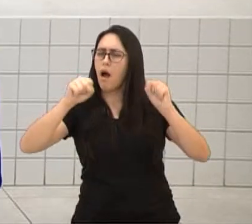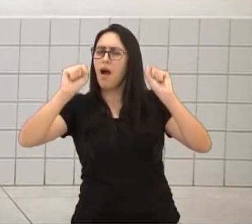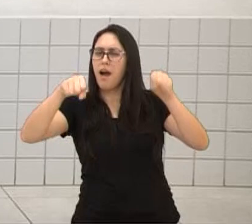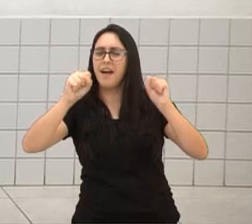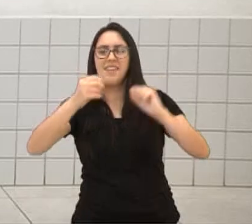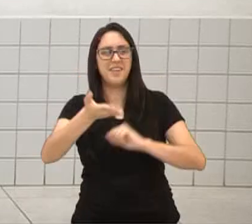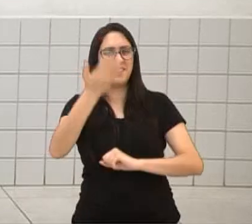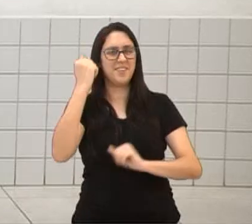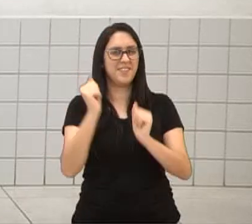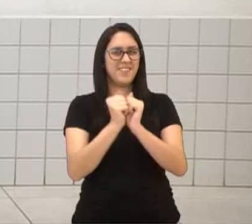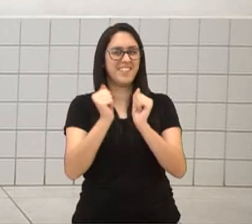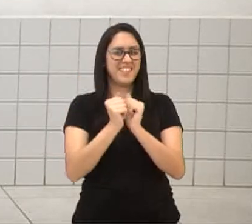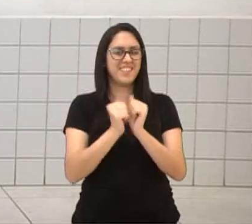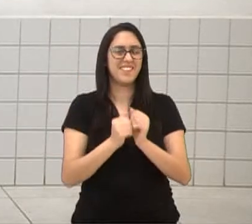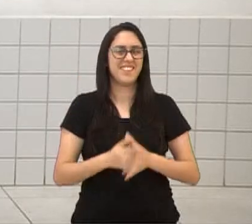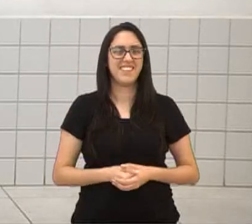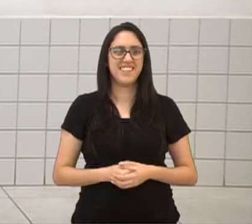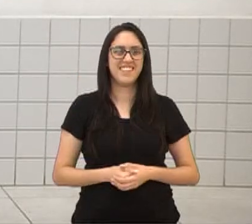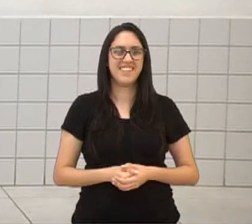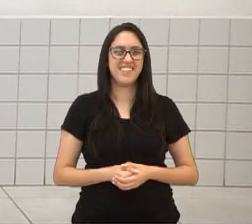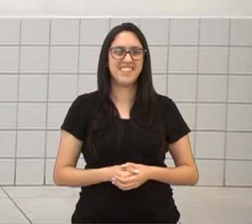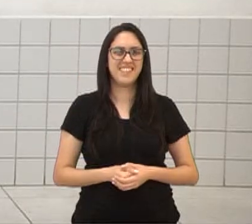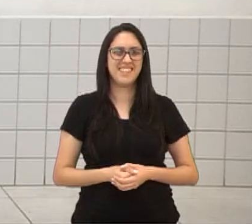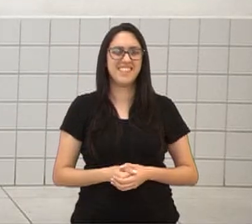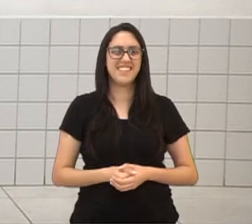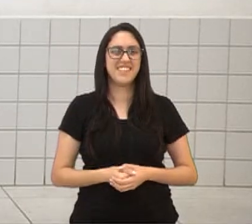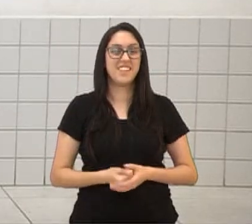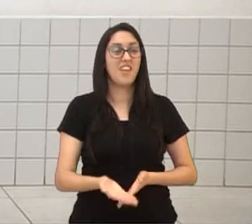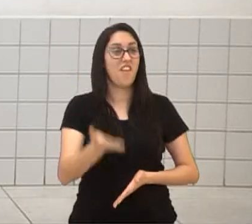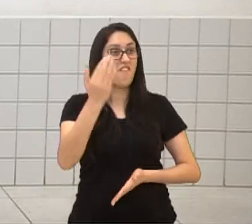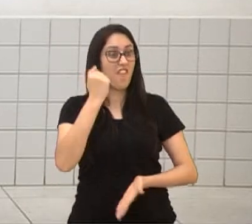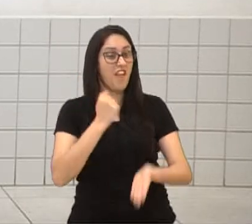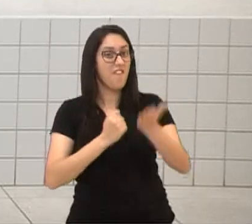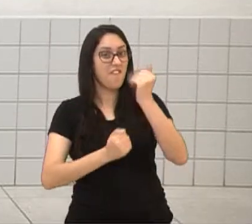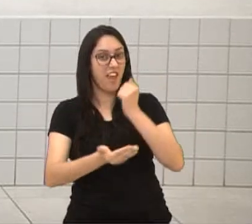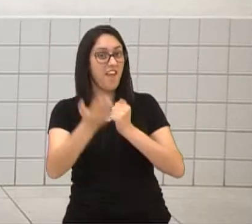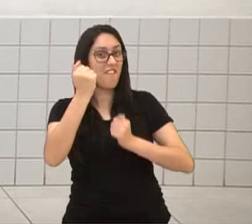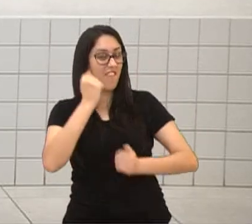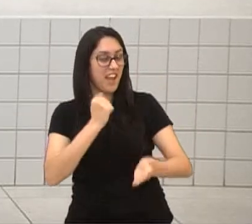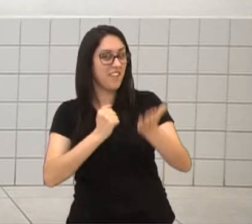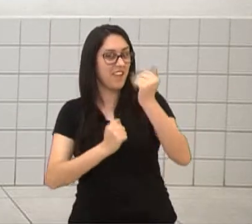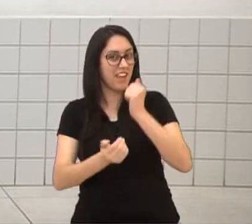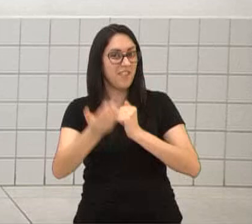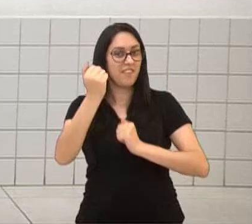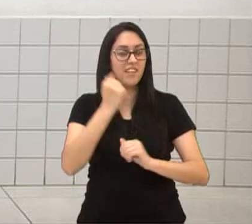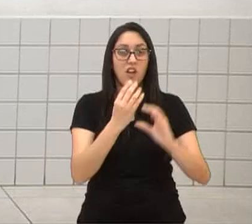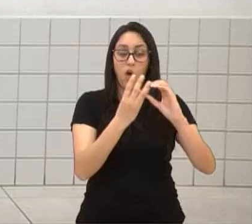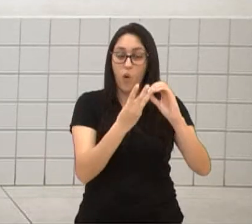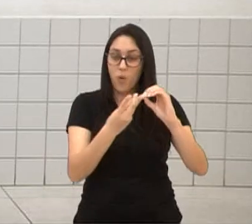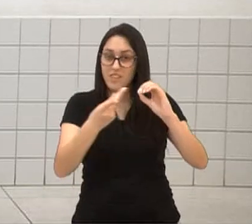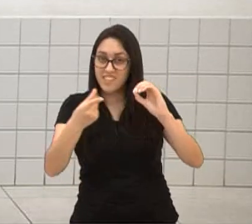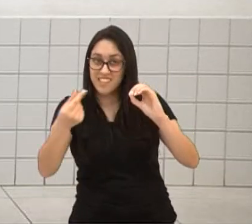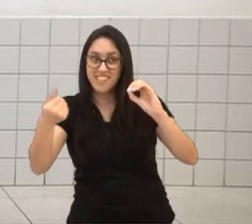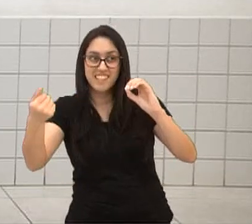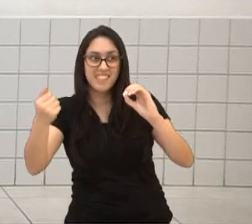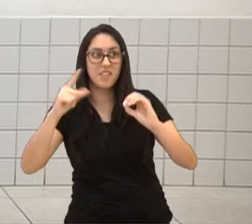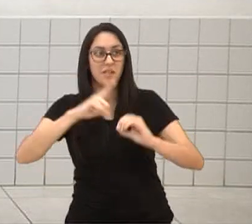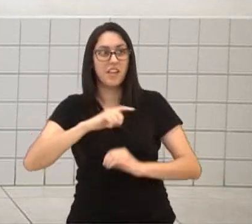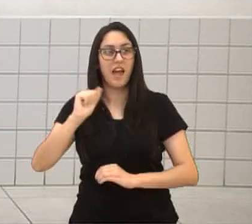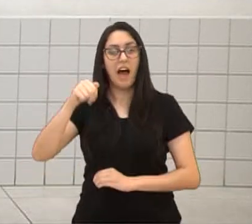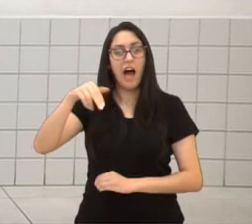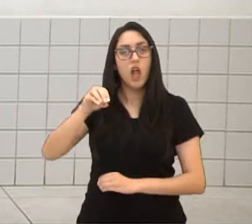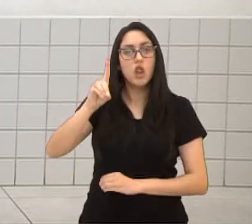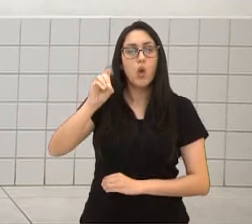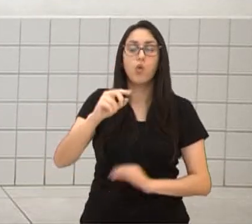lá. De novo lá. Pega o ritmo aí, ó. Vem, vem, vem, vem, vem, vem. Na oxidação, o anodo